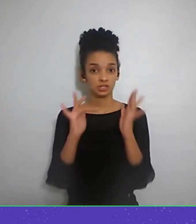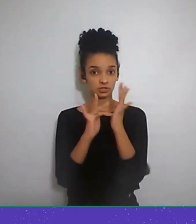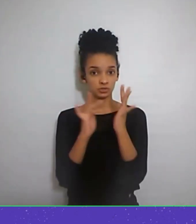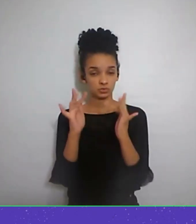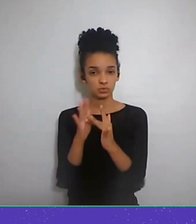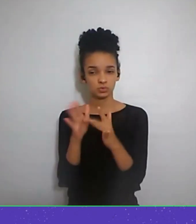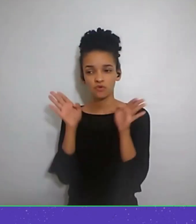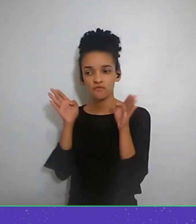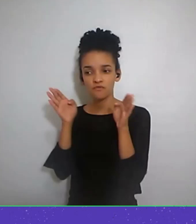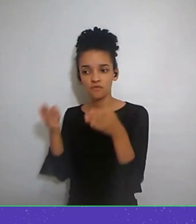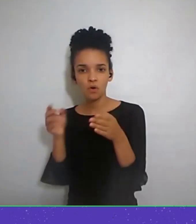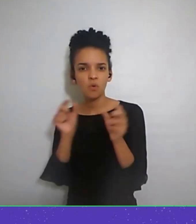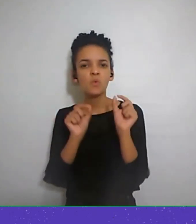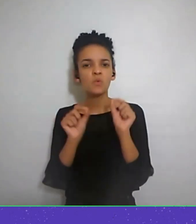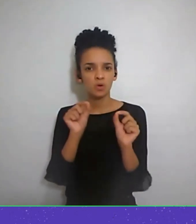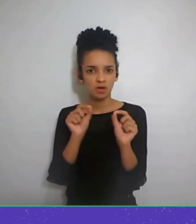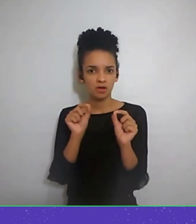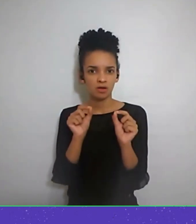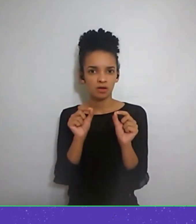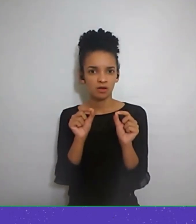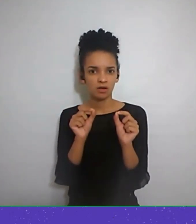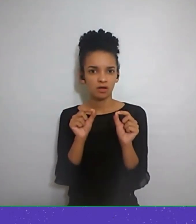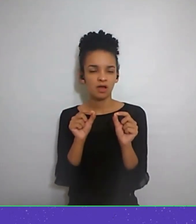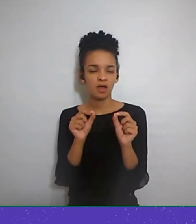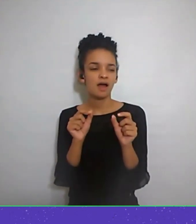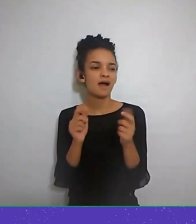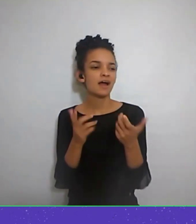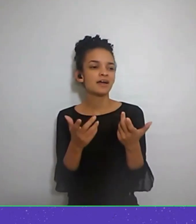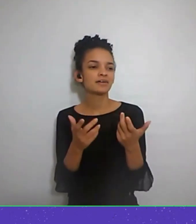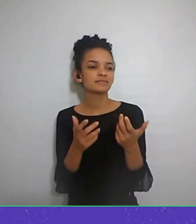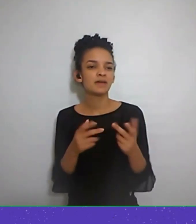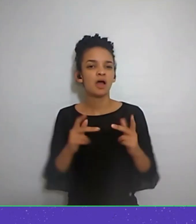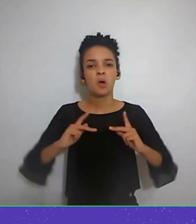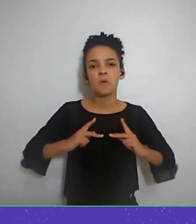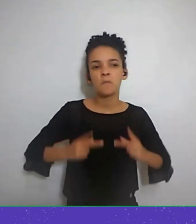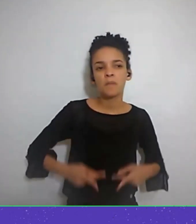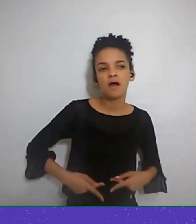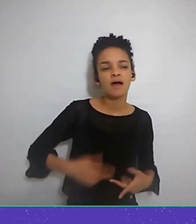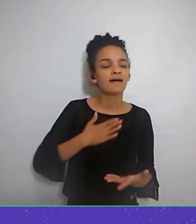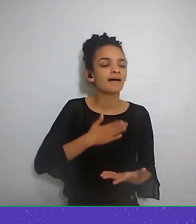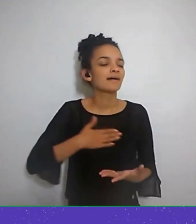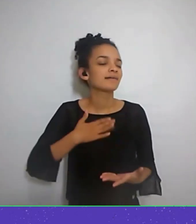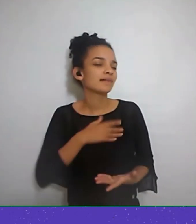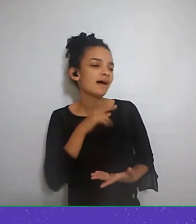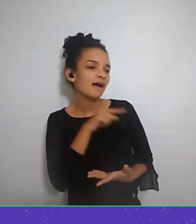agradar A ou agradar B, ele está em fazer a vontade de Deus.